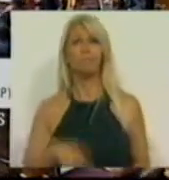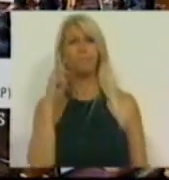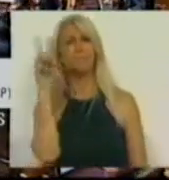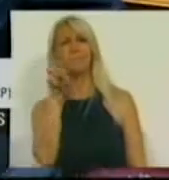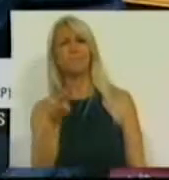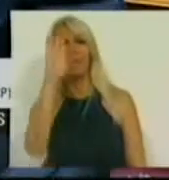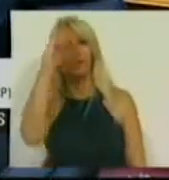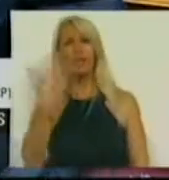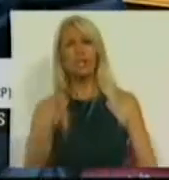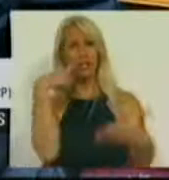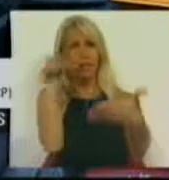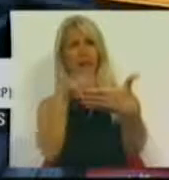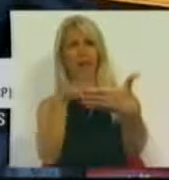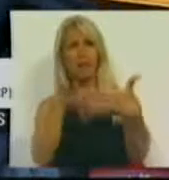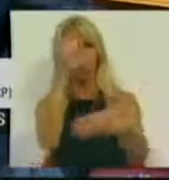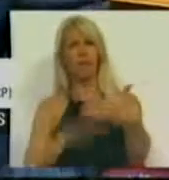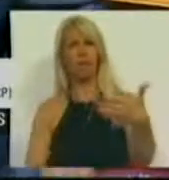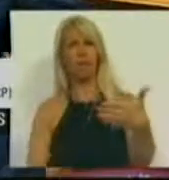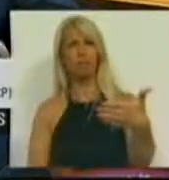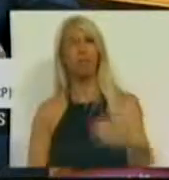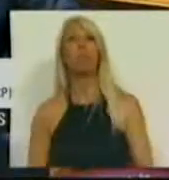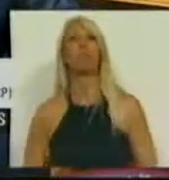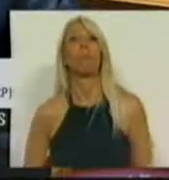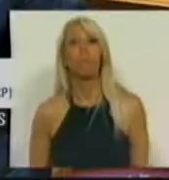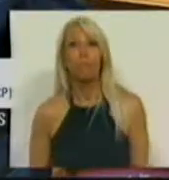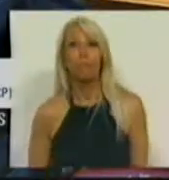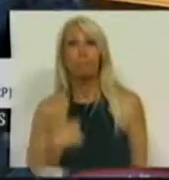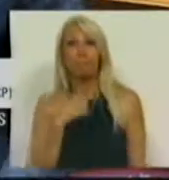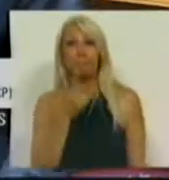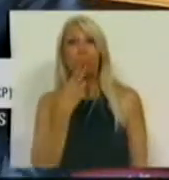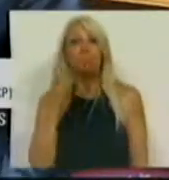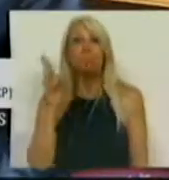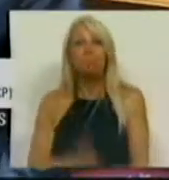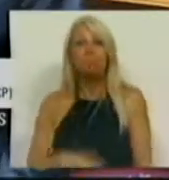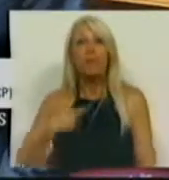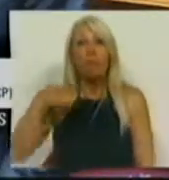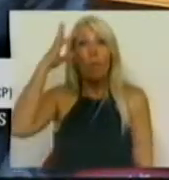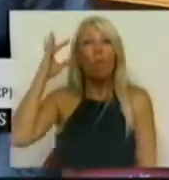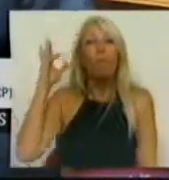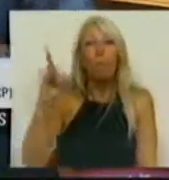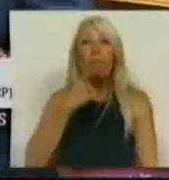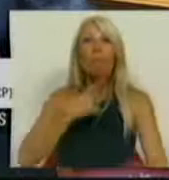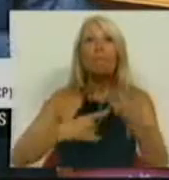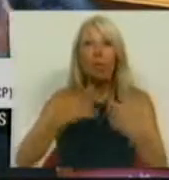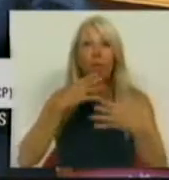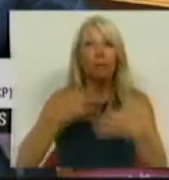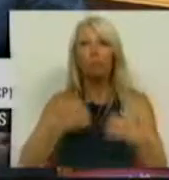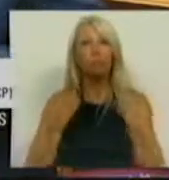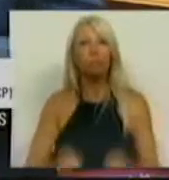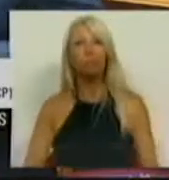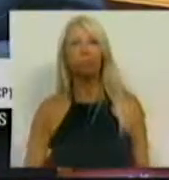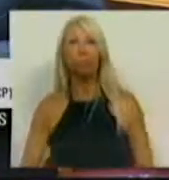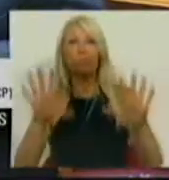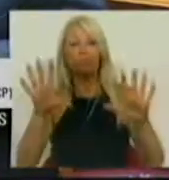um texto. Eu confesso que não consegui reter nenhuma pergunta em concreto. Mas dentro do texto, de certa